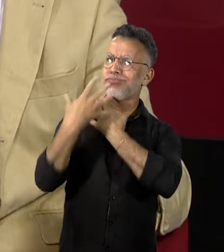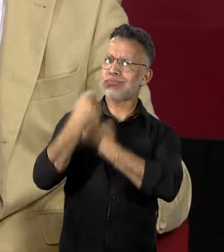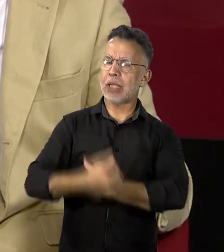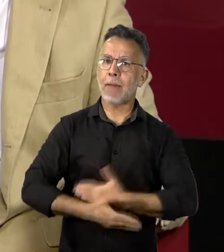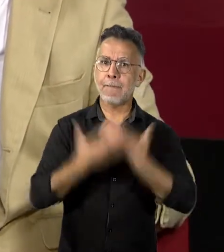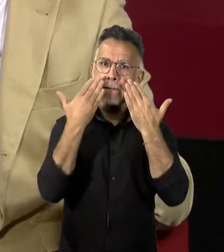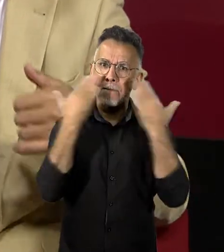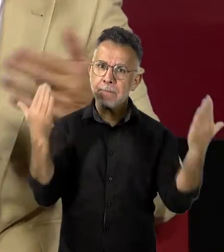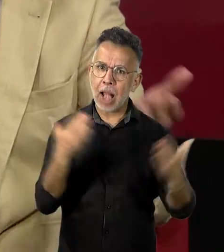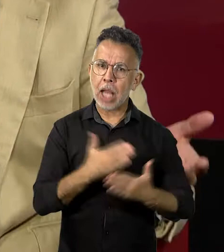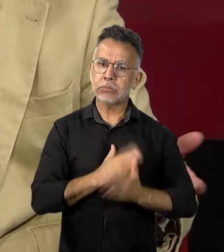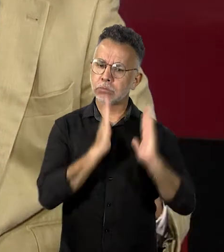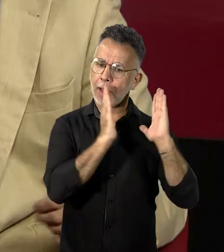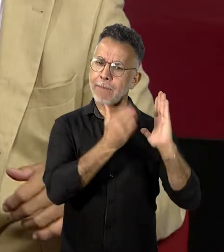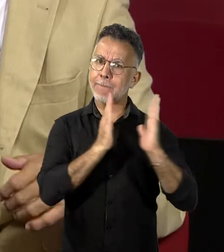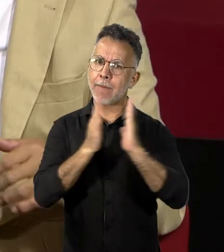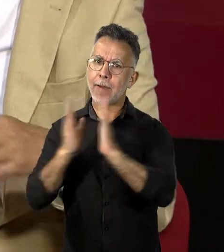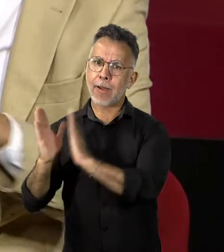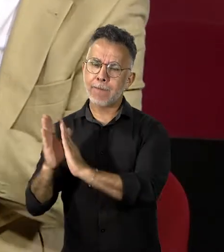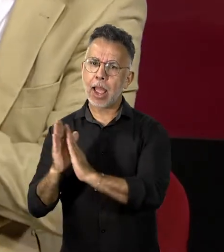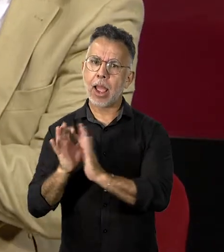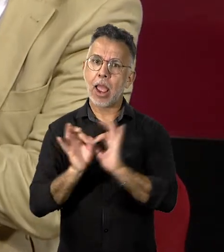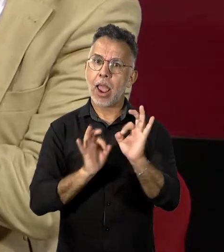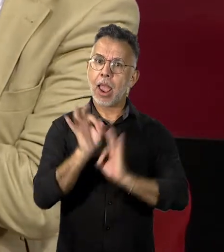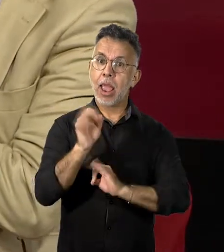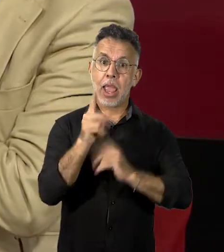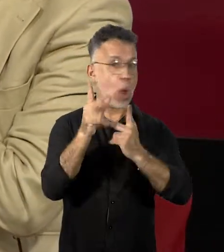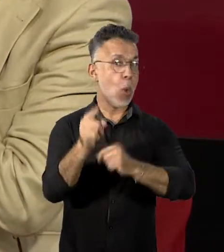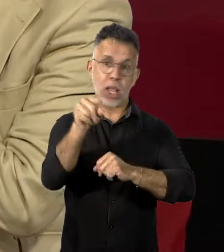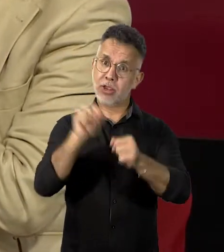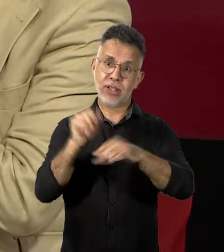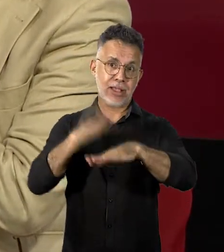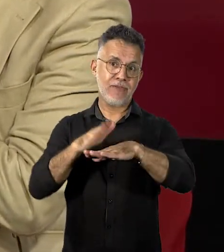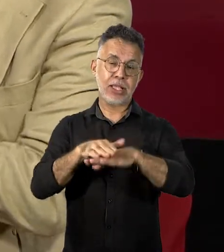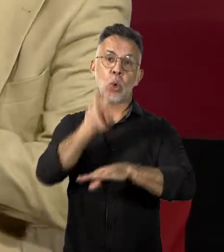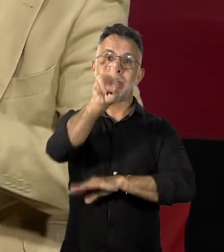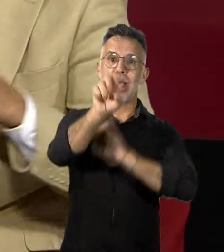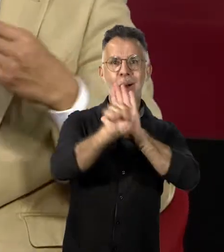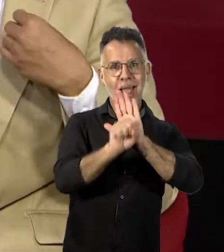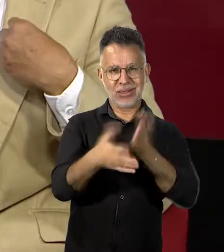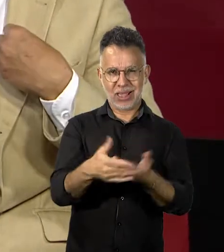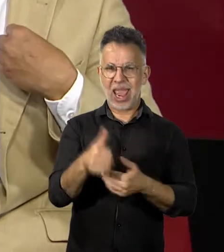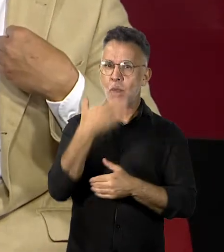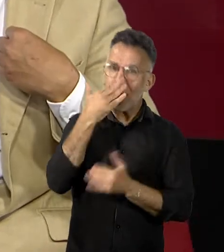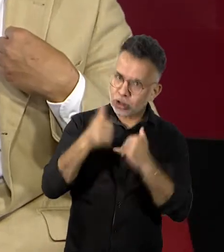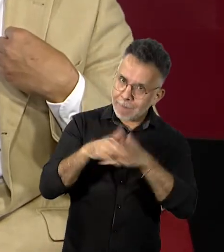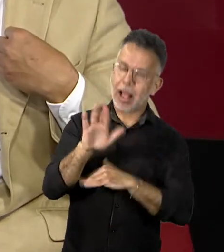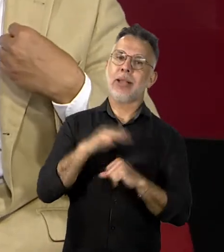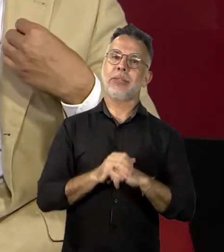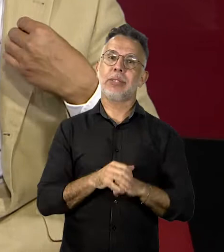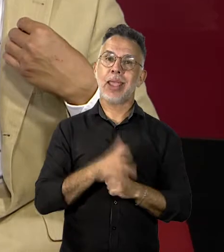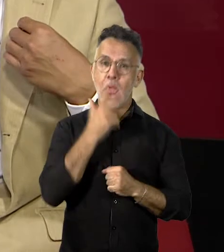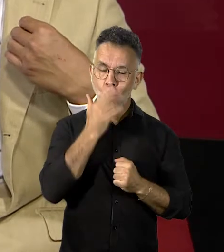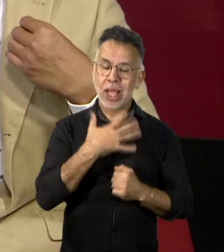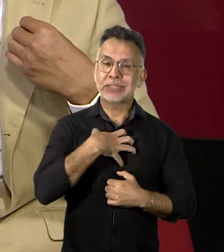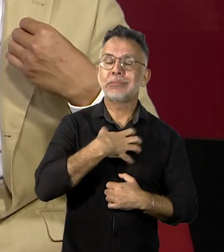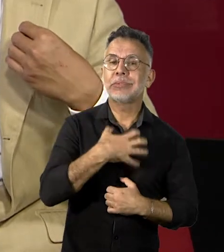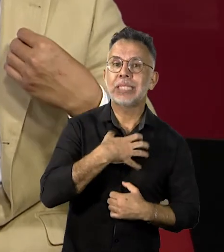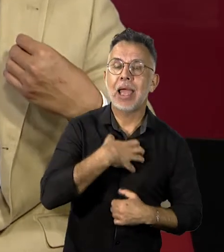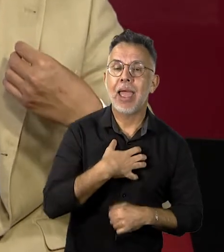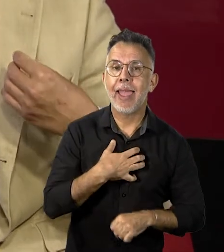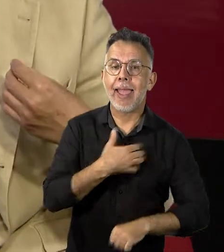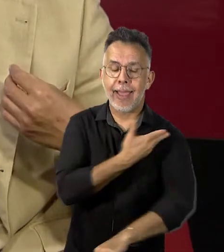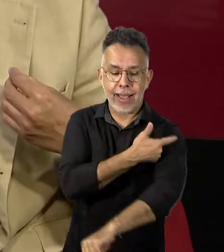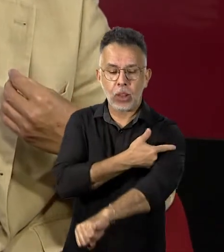de disciplina, de ordem, mais ou menos como se ele tivesse feito 5S. Eu acho que é muito mais. Para mim é um senso